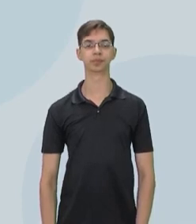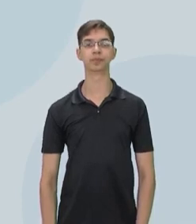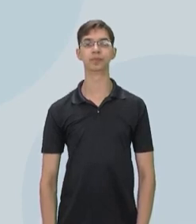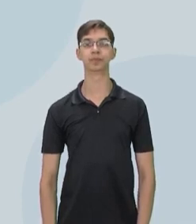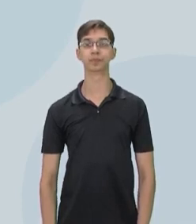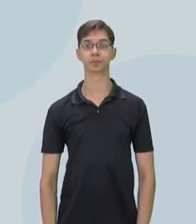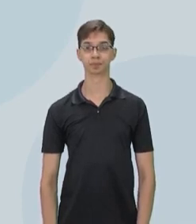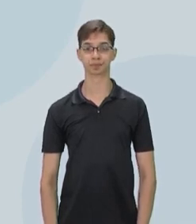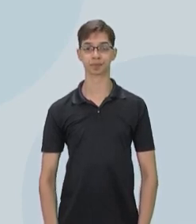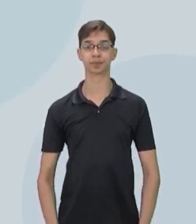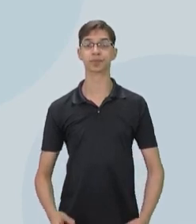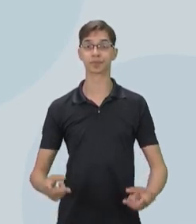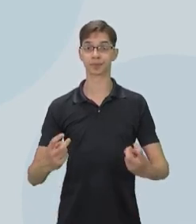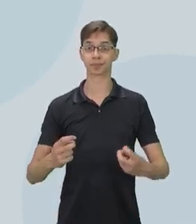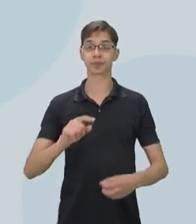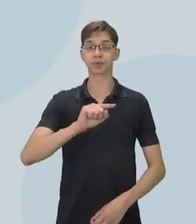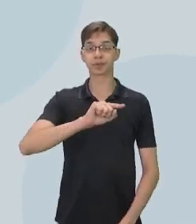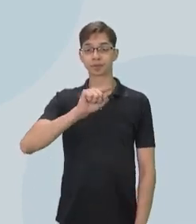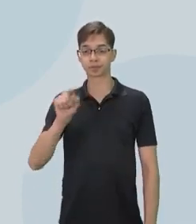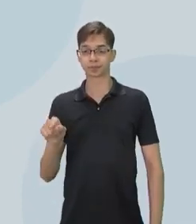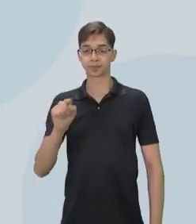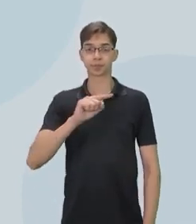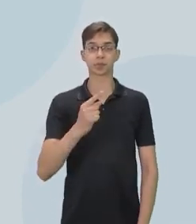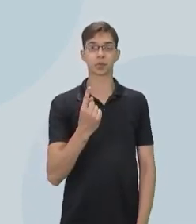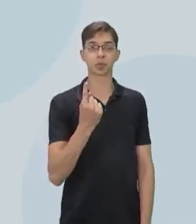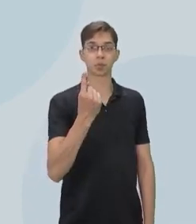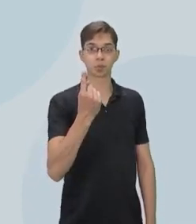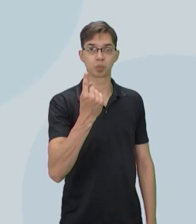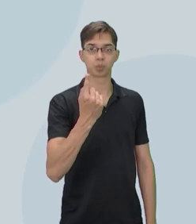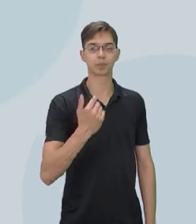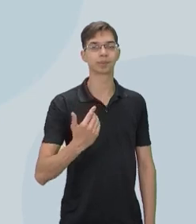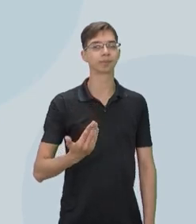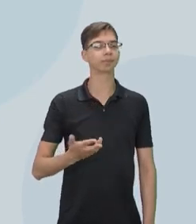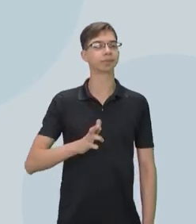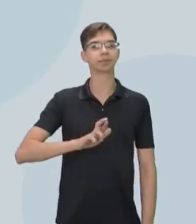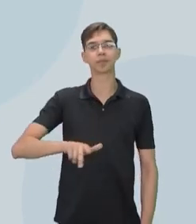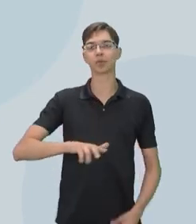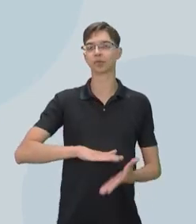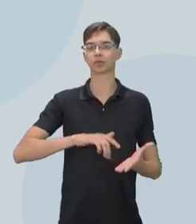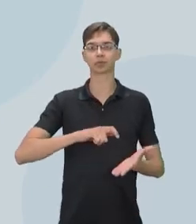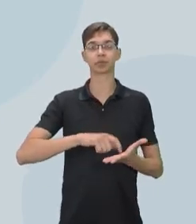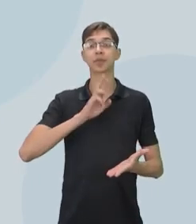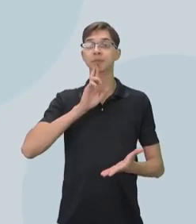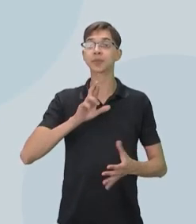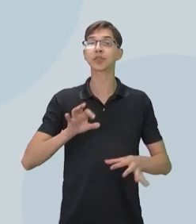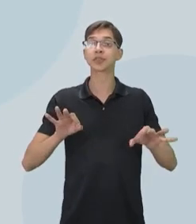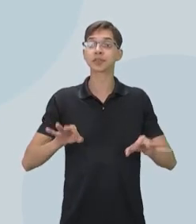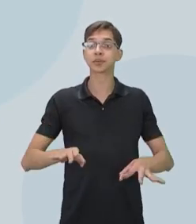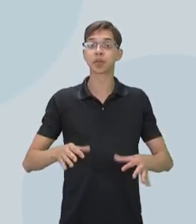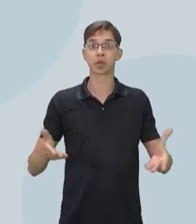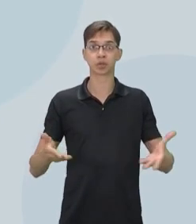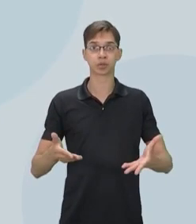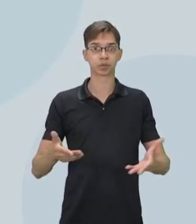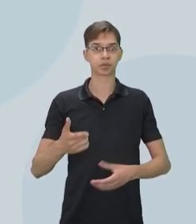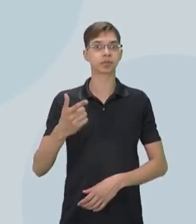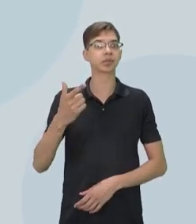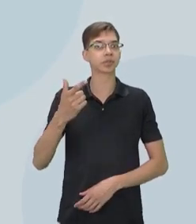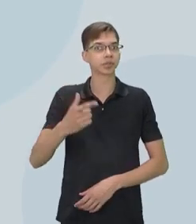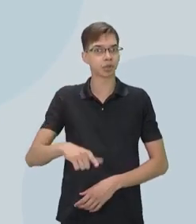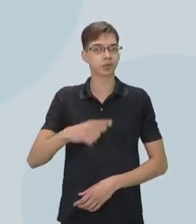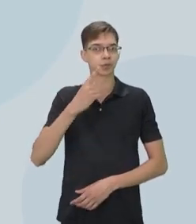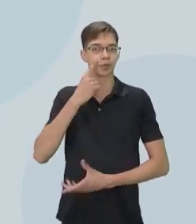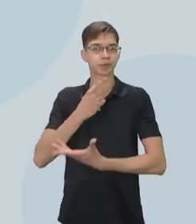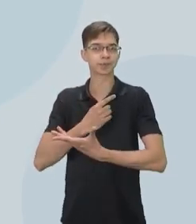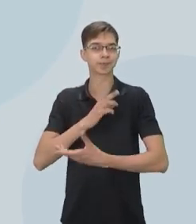Aqui a amplitude dela é 1, ela não representa aí essa função. Então, a alternativa correta, vou colocar de novo aí para vocês verem,